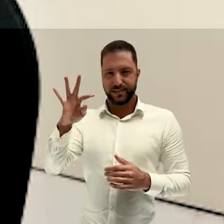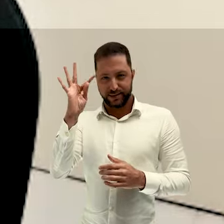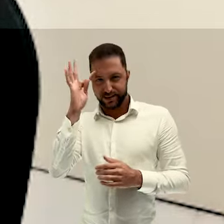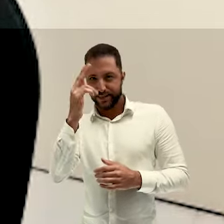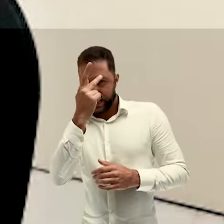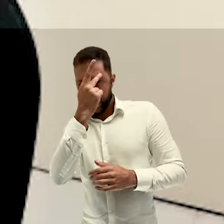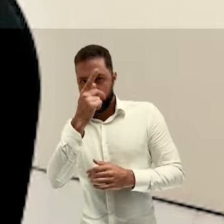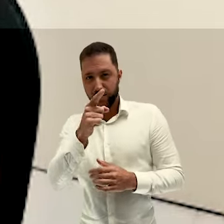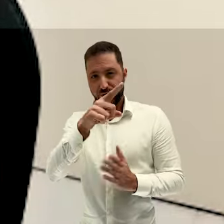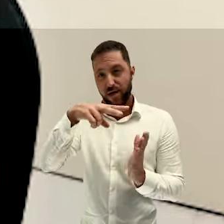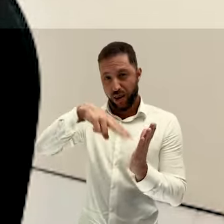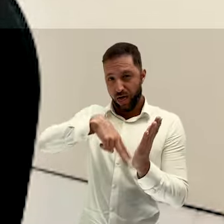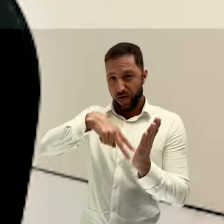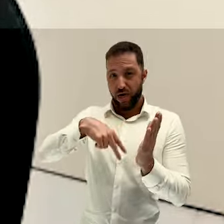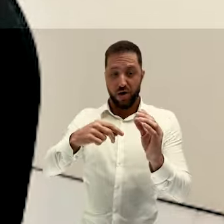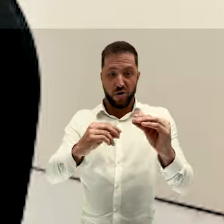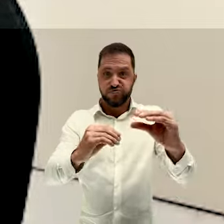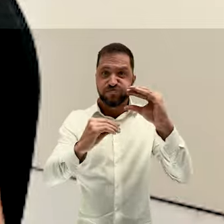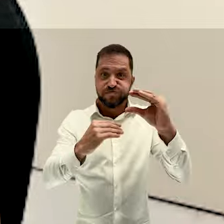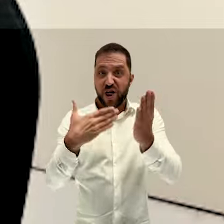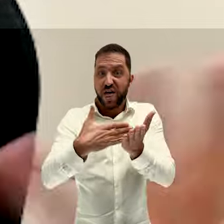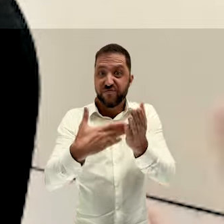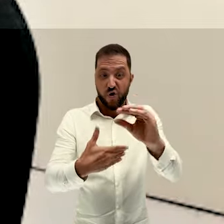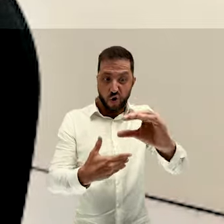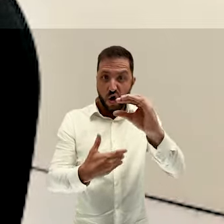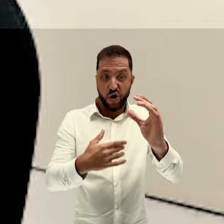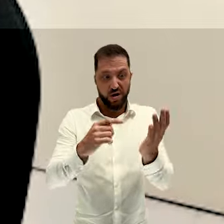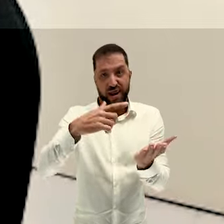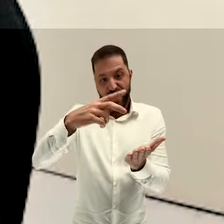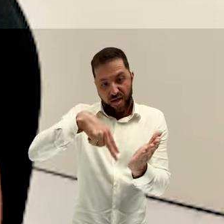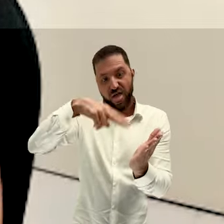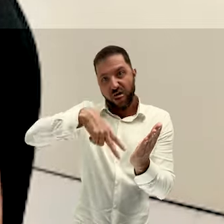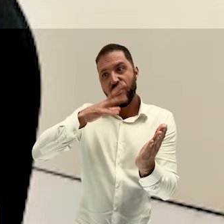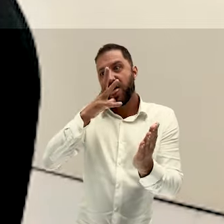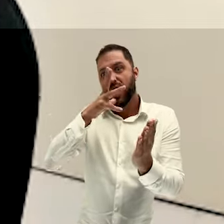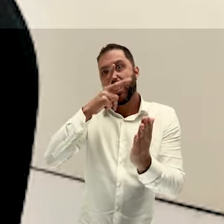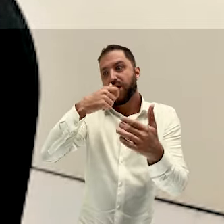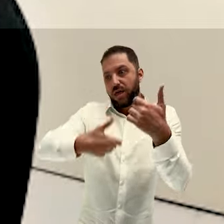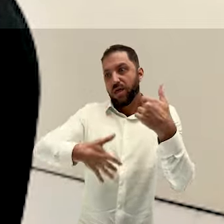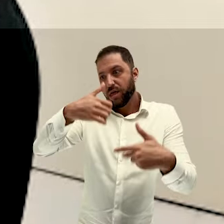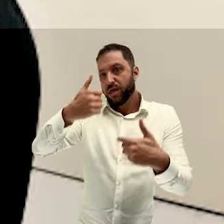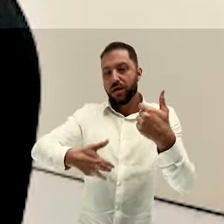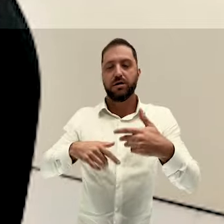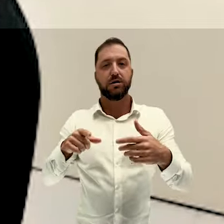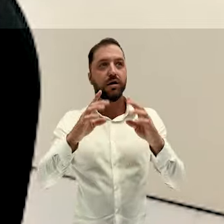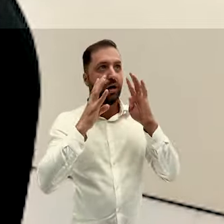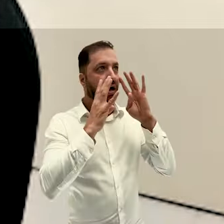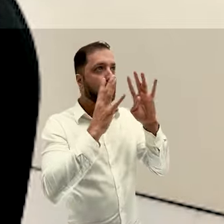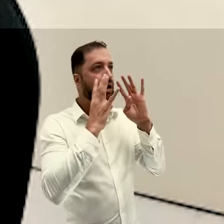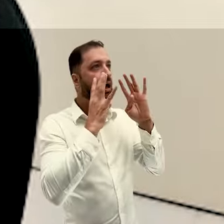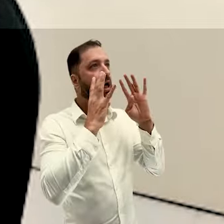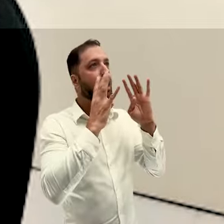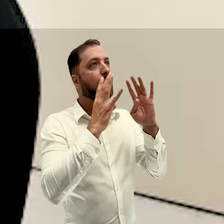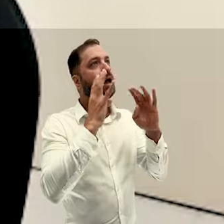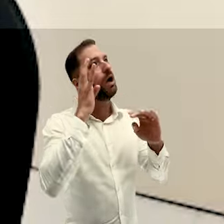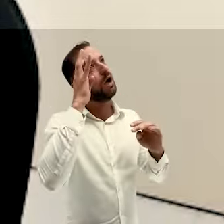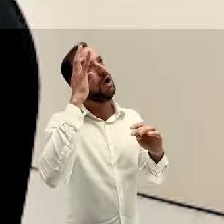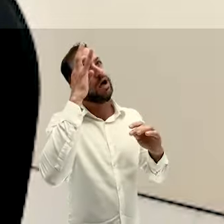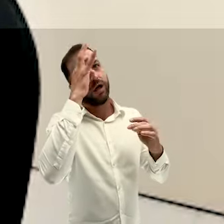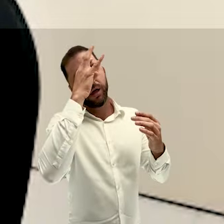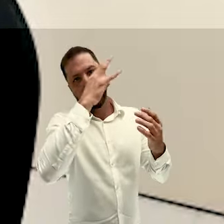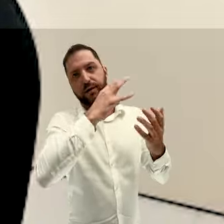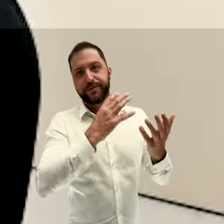com TDAH, você não pode contar histórias muito longas, né? Porque a criança com TDAH, ela tem a questão do foco,